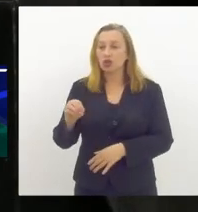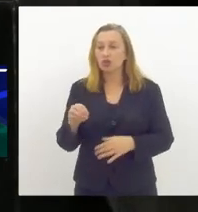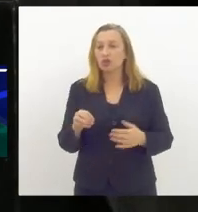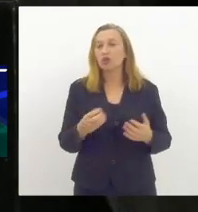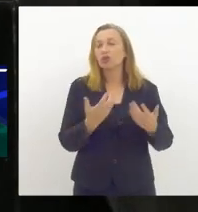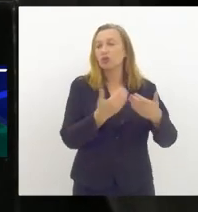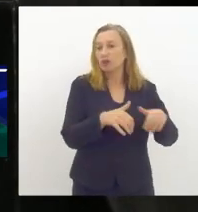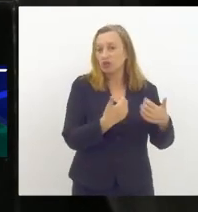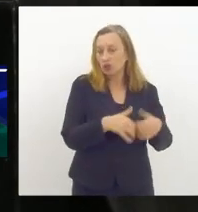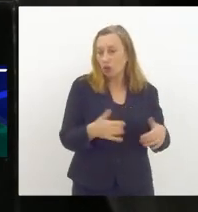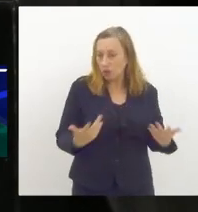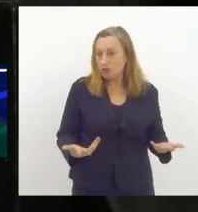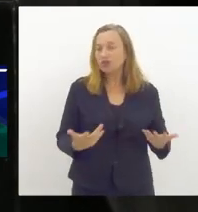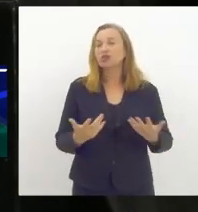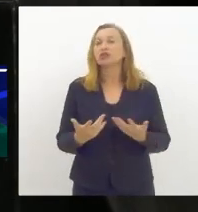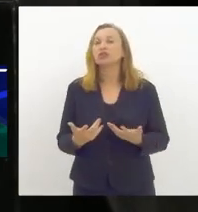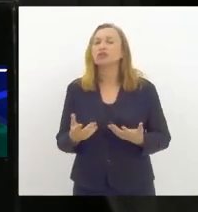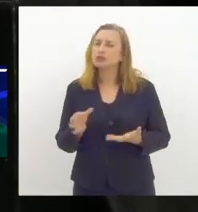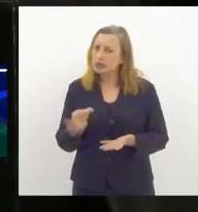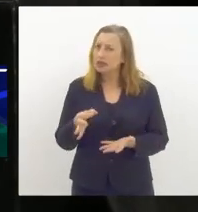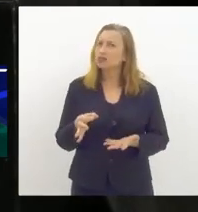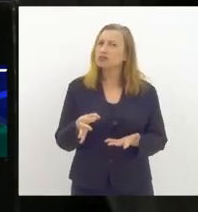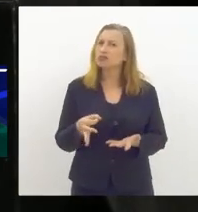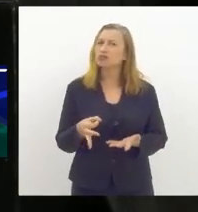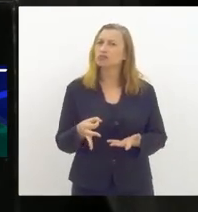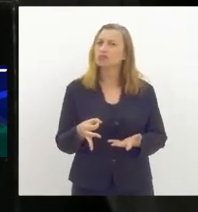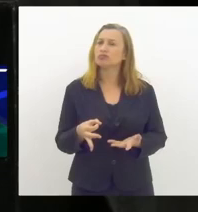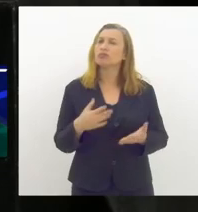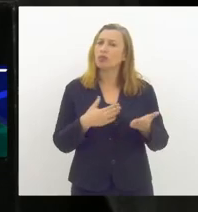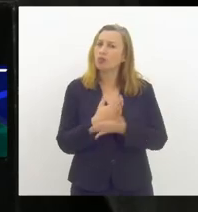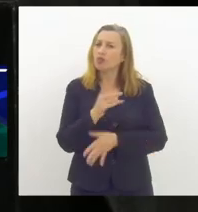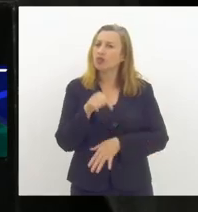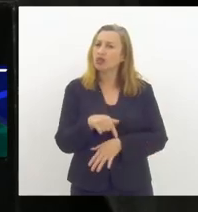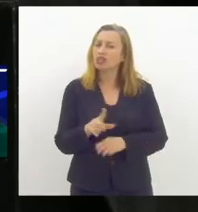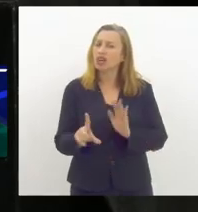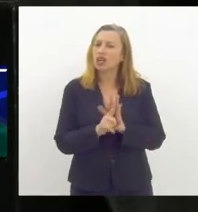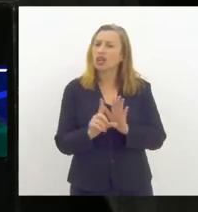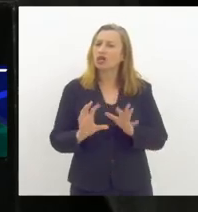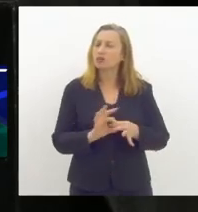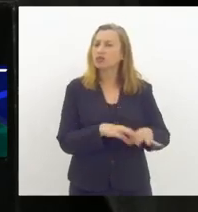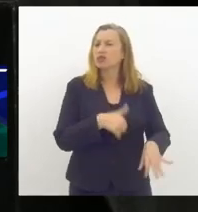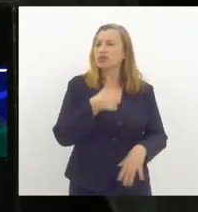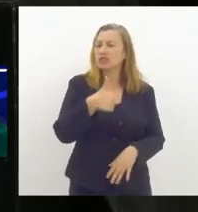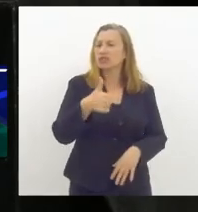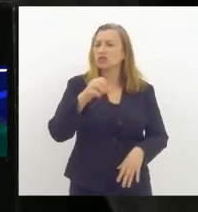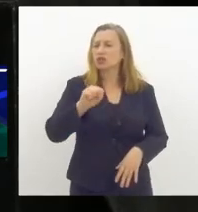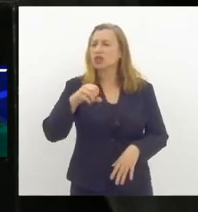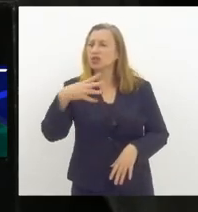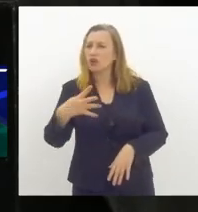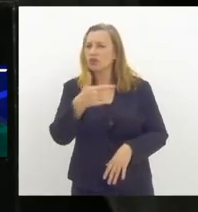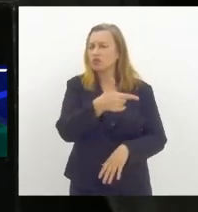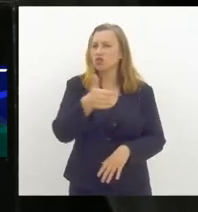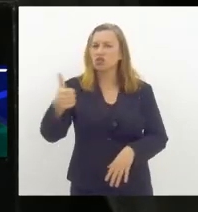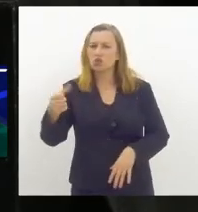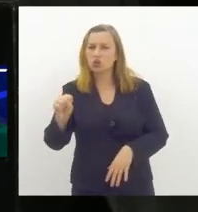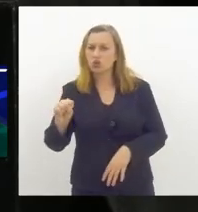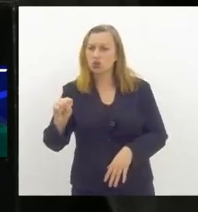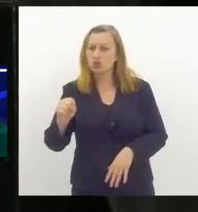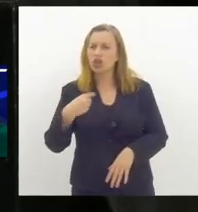né como autoridade Metropolitana do Rio de Janeiro e Fábio nós aprovamos aqui a lei complementar 184/2018